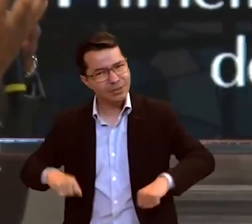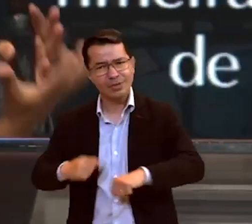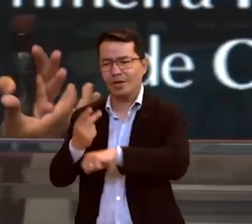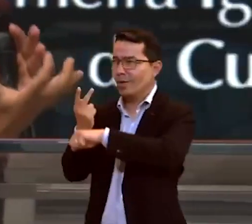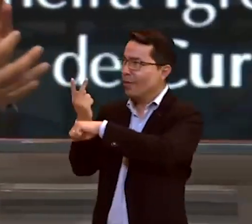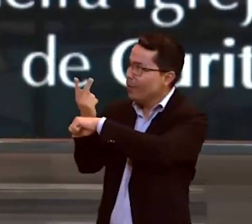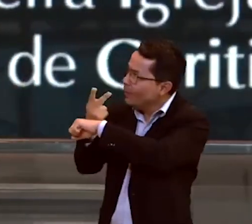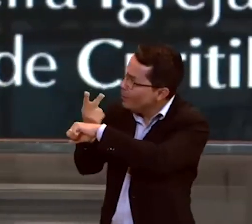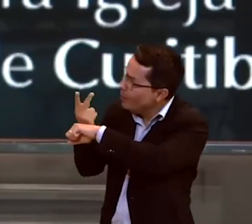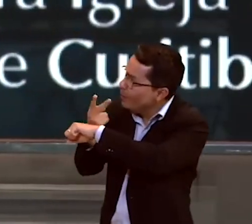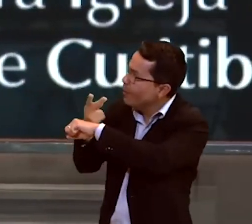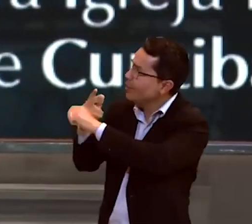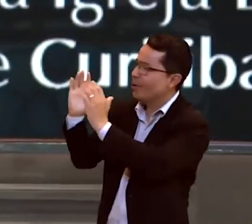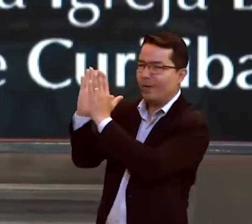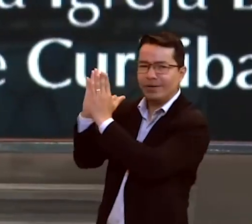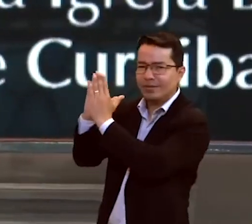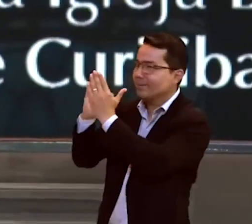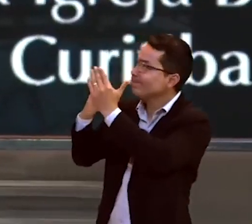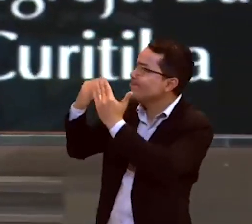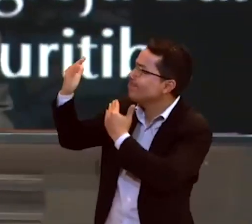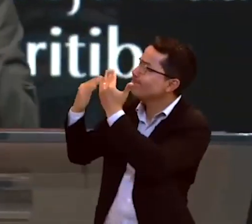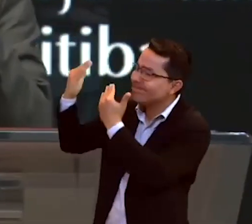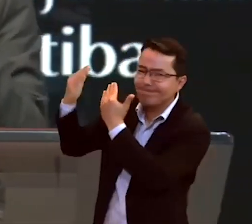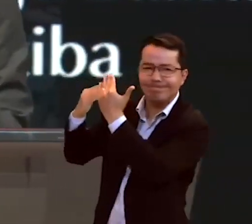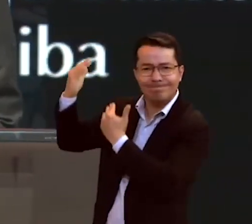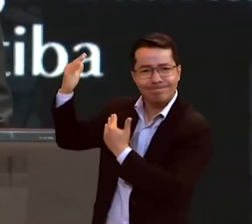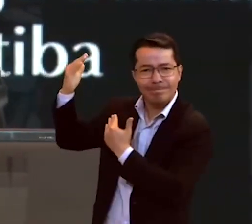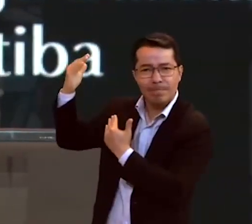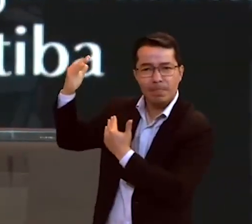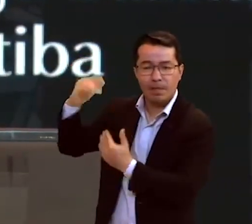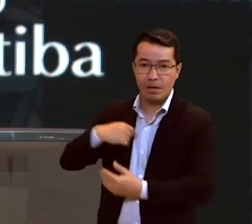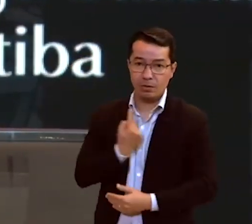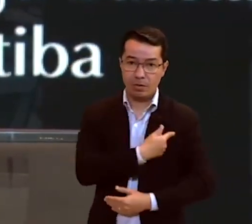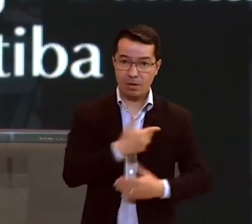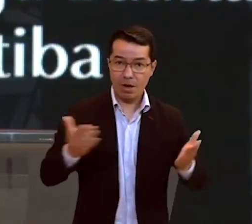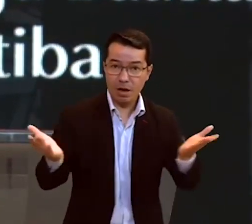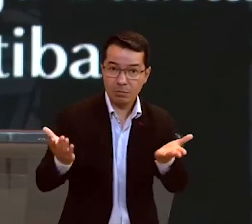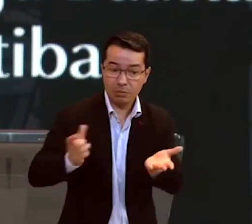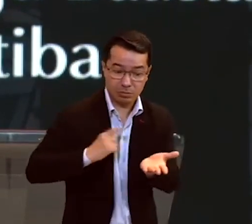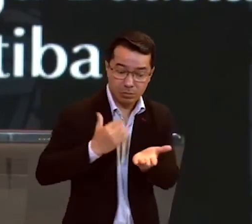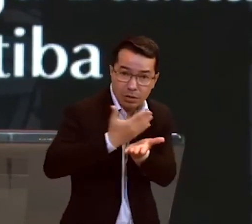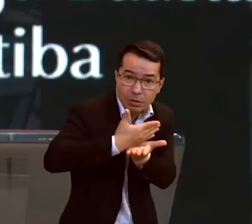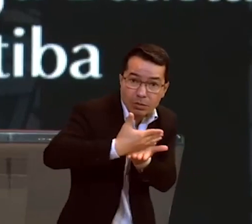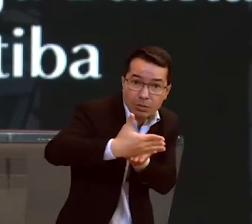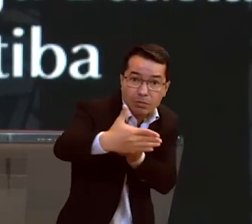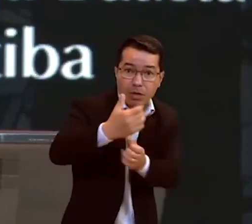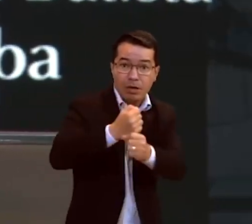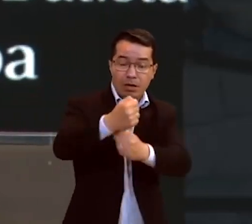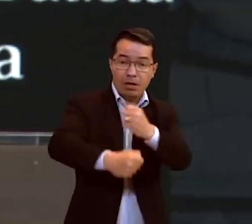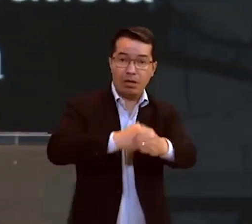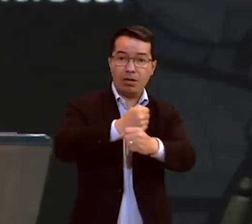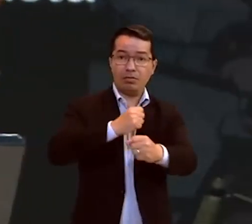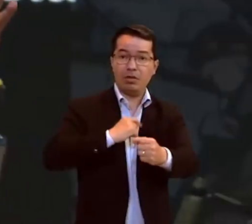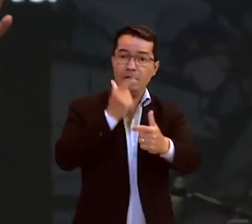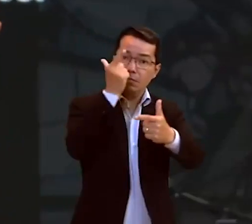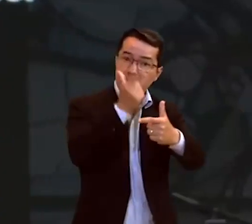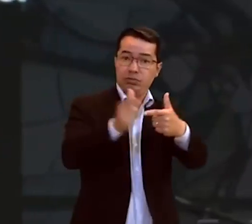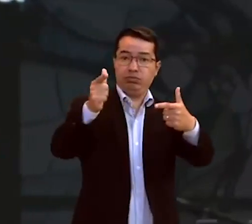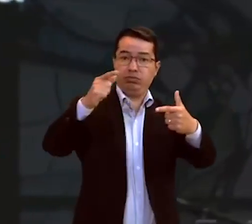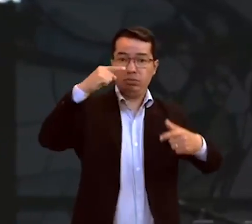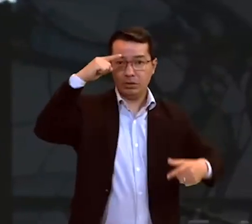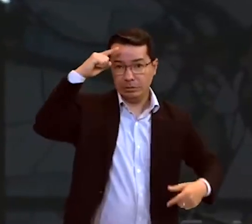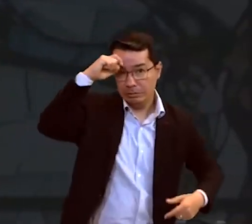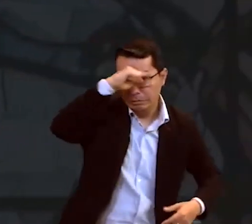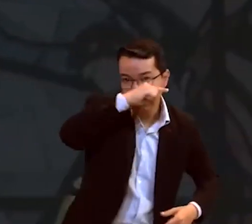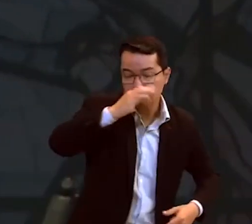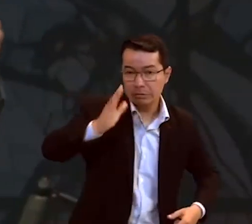de aflição da nossa vida. E talvez a gente comece o ano, e alguns problemas nos acompanharam, outros surgiram já nesses 15